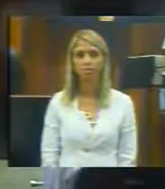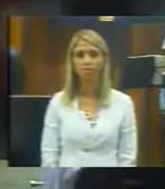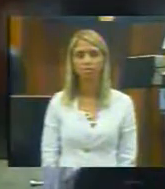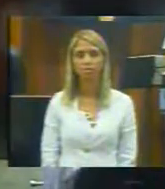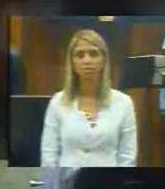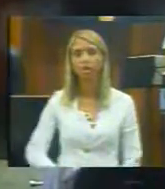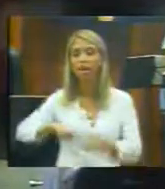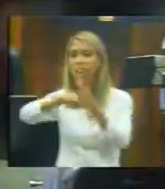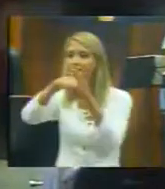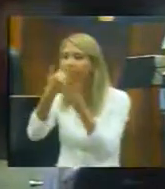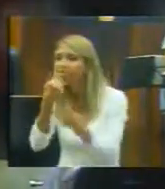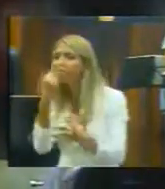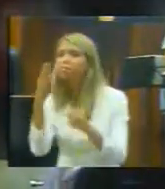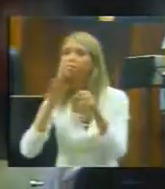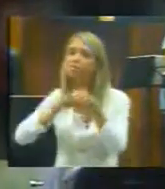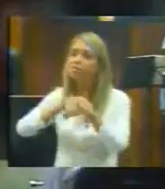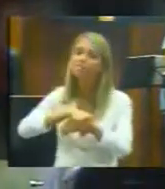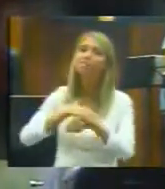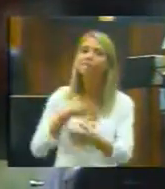Primeiramente, boa noite a todos presentes aqui.